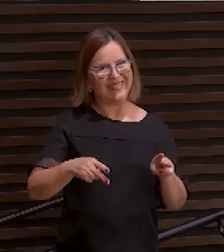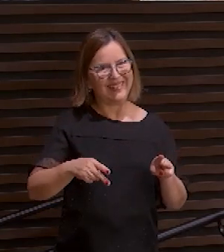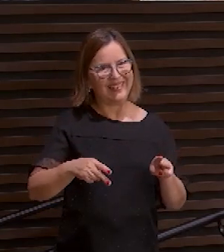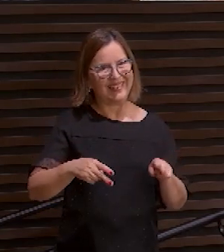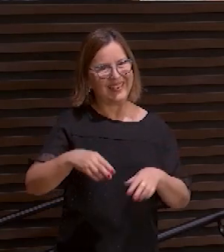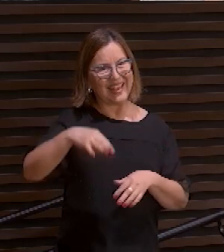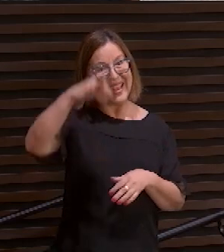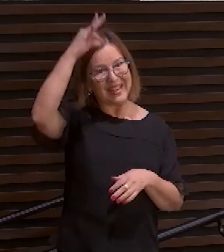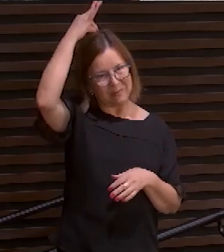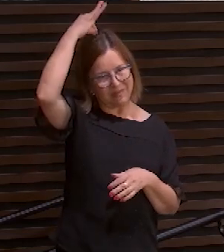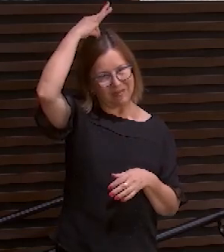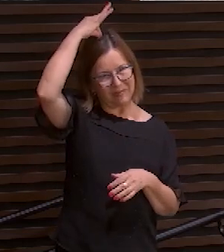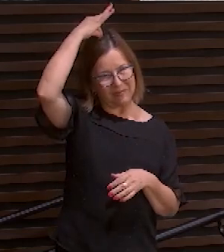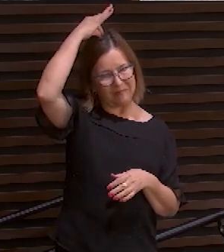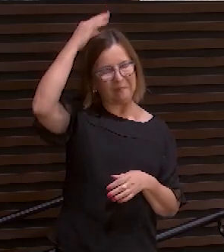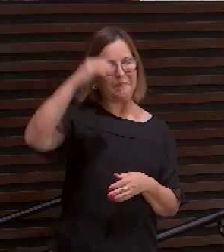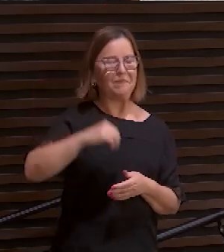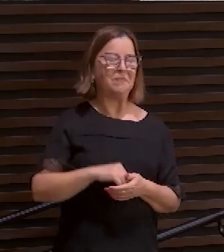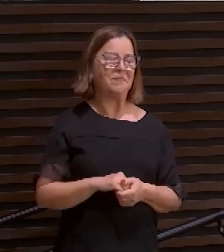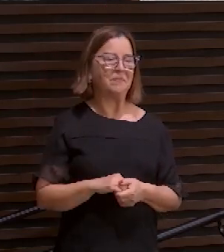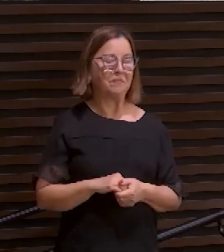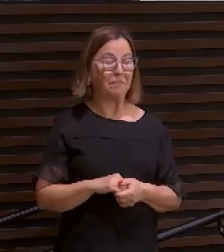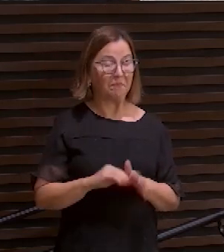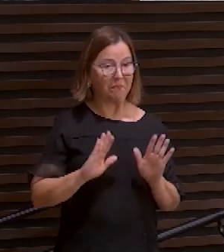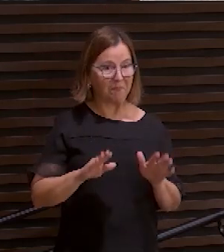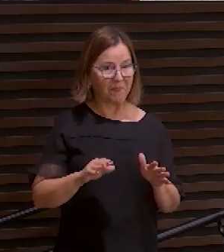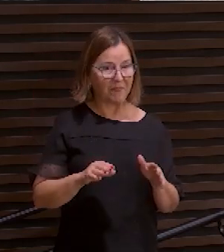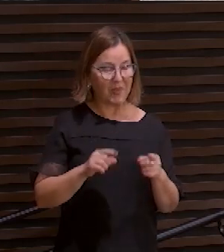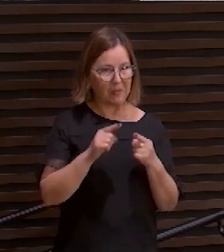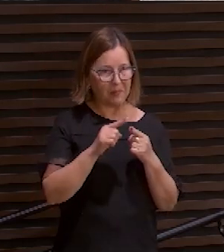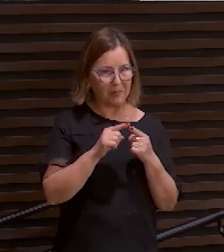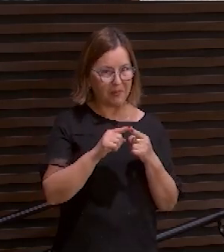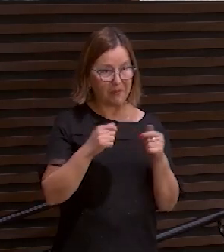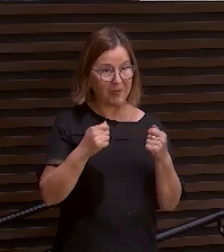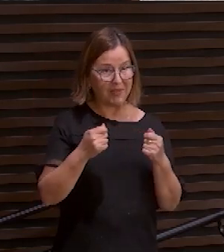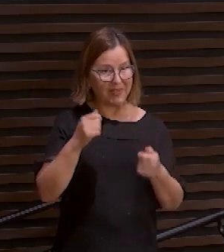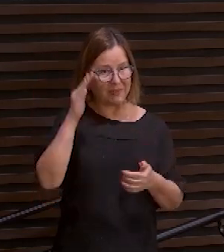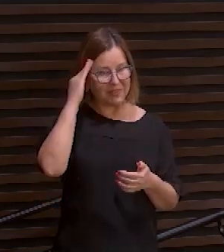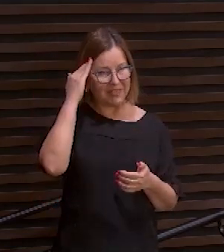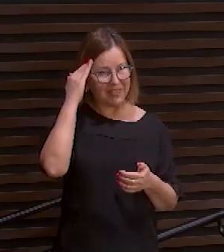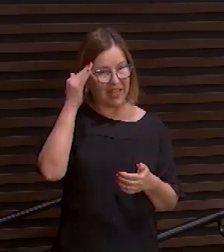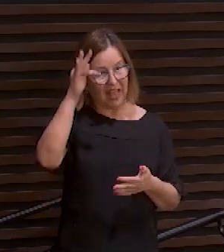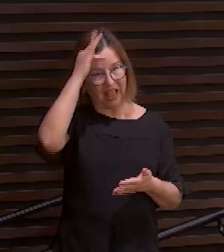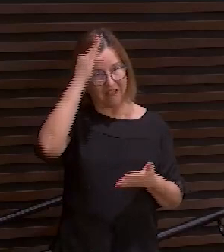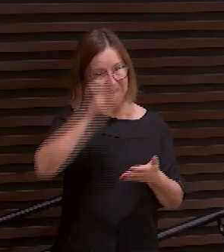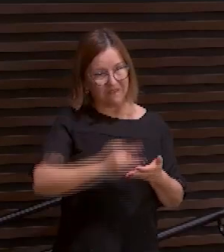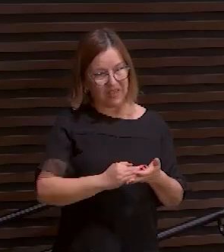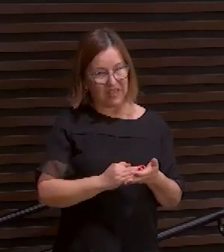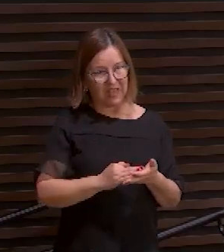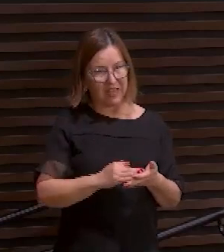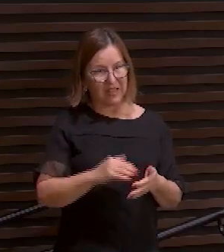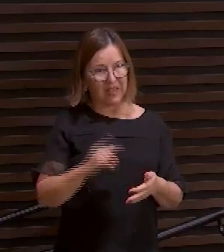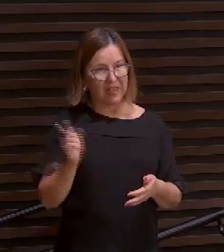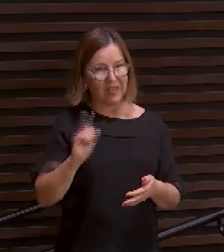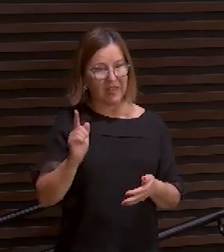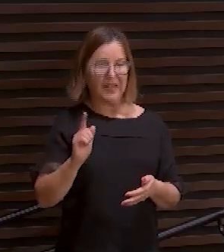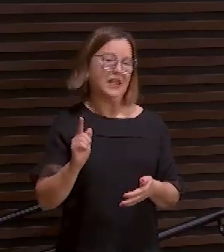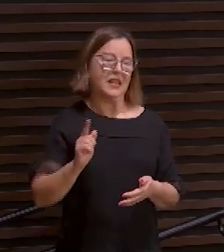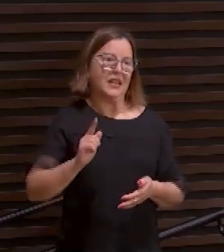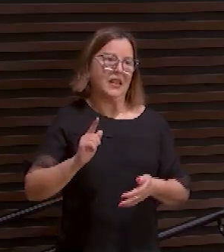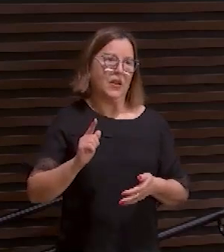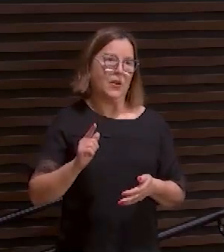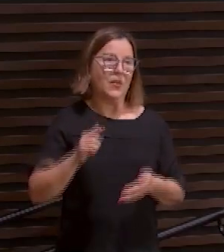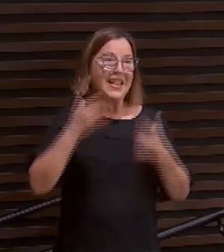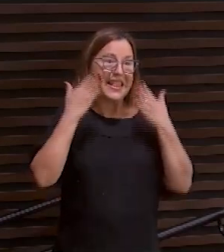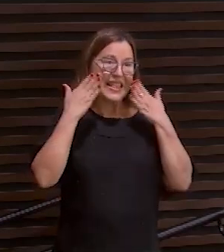espiritualmente. Então, a primeira coisa que temos que entender é que a fé não é natural no ser humano. Você vê